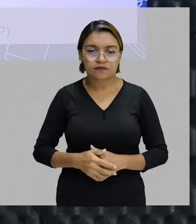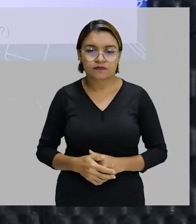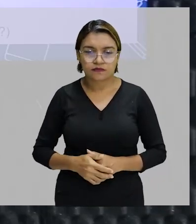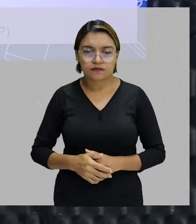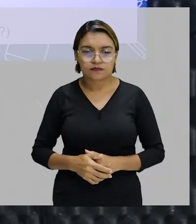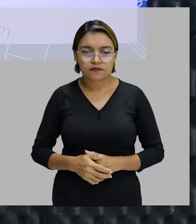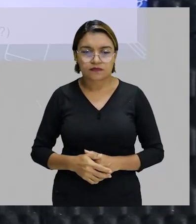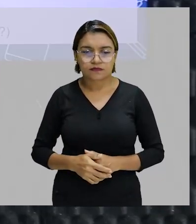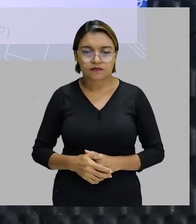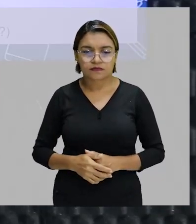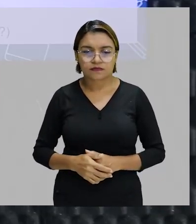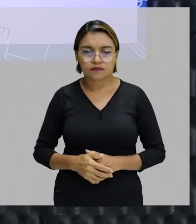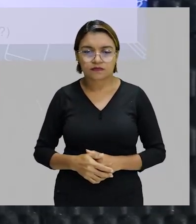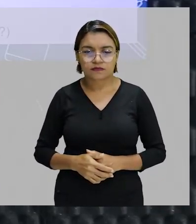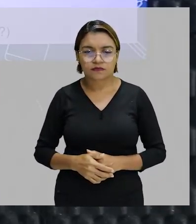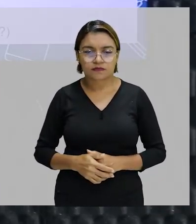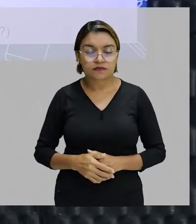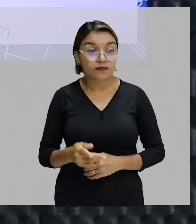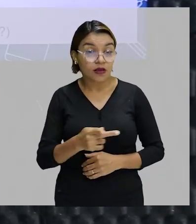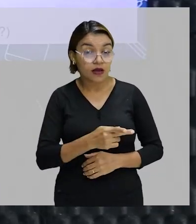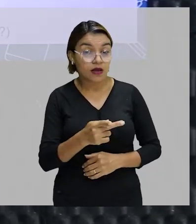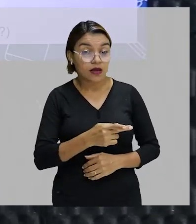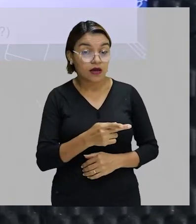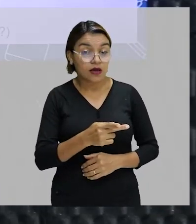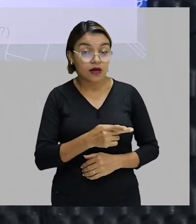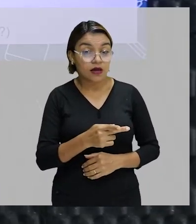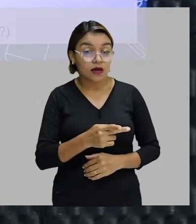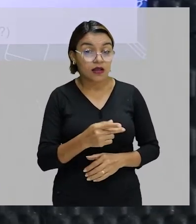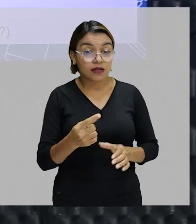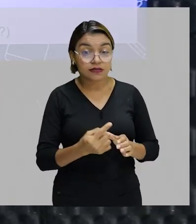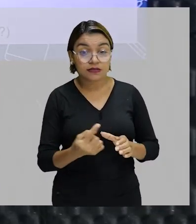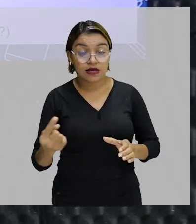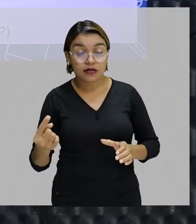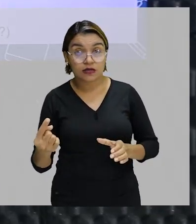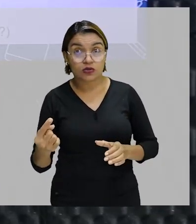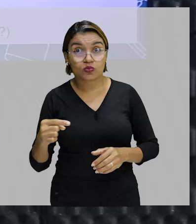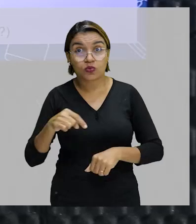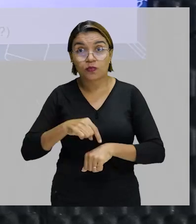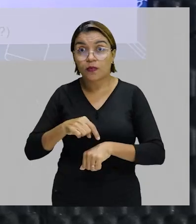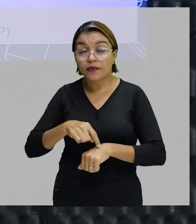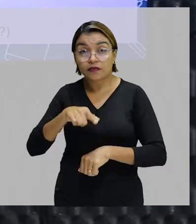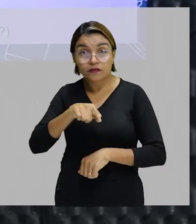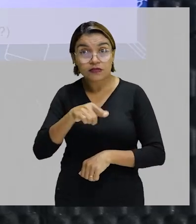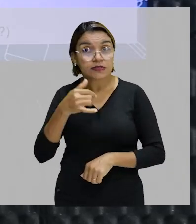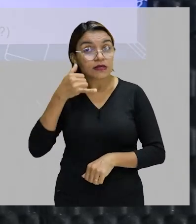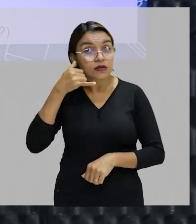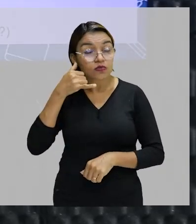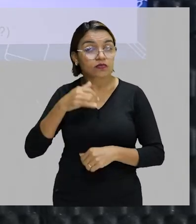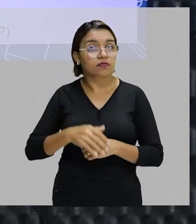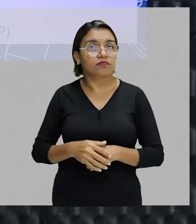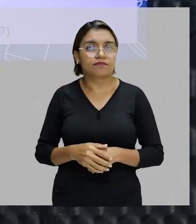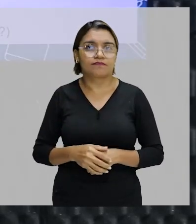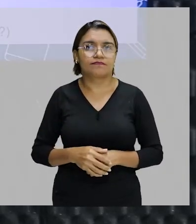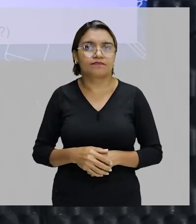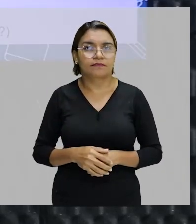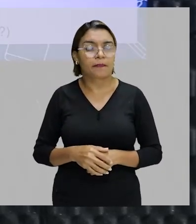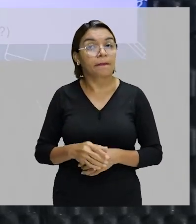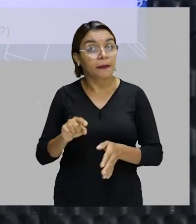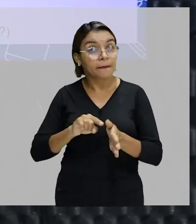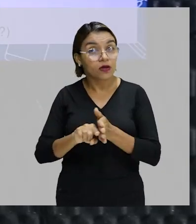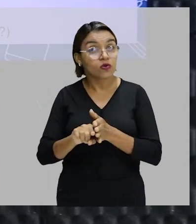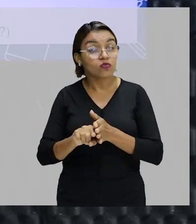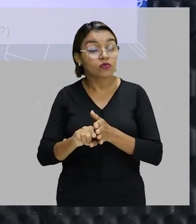Eles tinham ou elas tinham saído quando você ligou, quando você telefonou? Pergunta. Observem